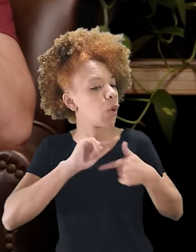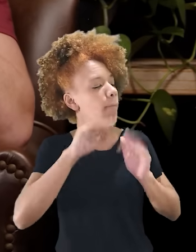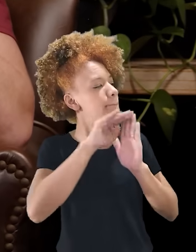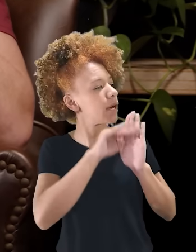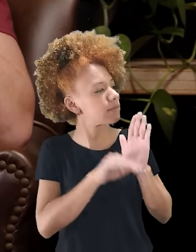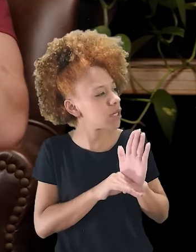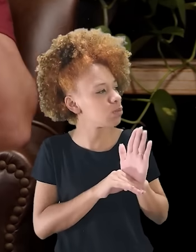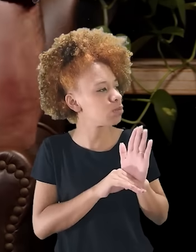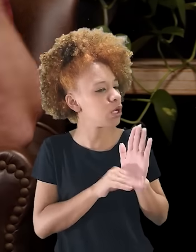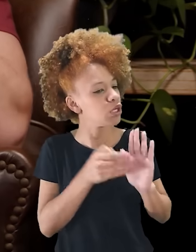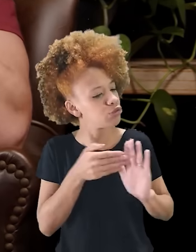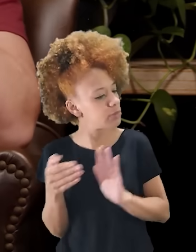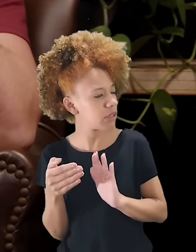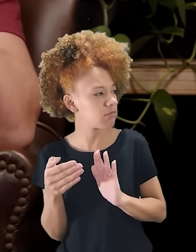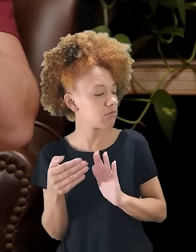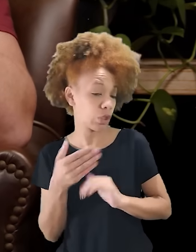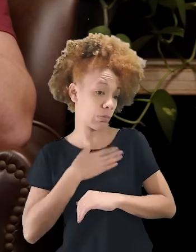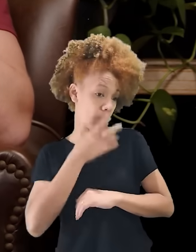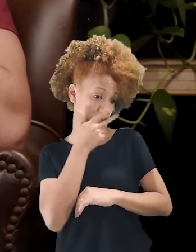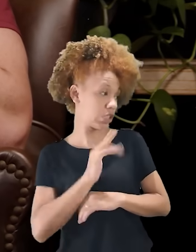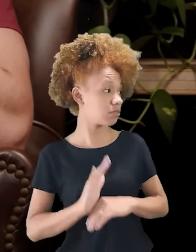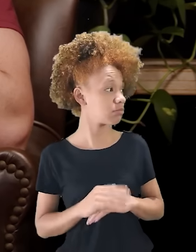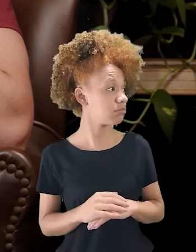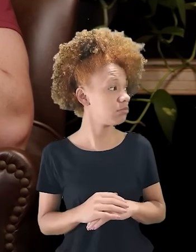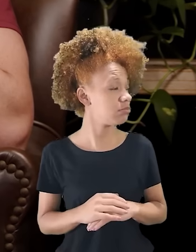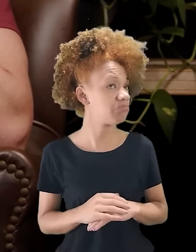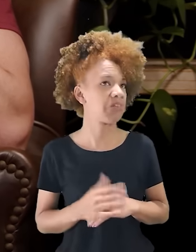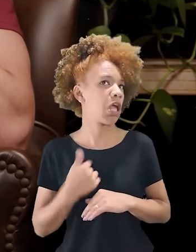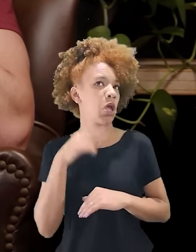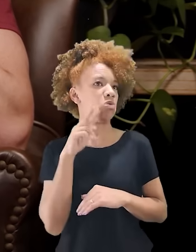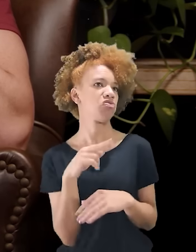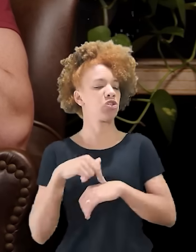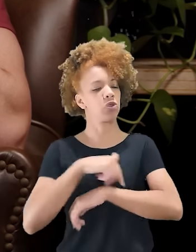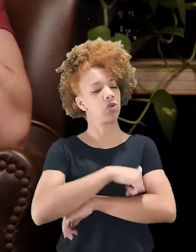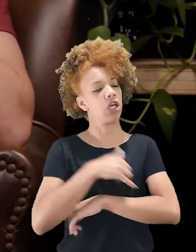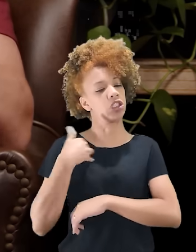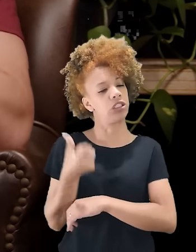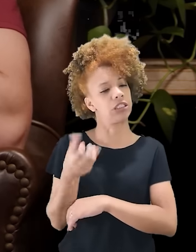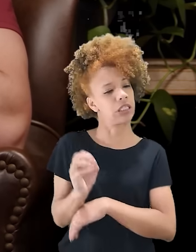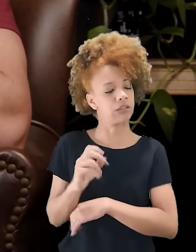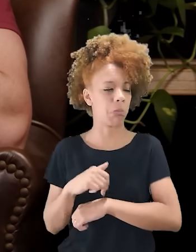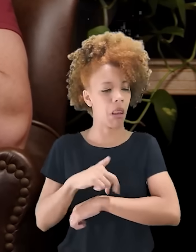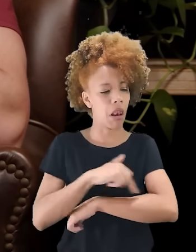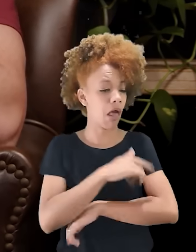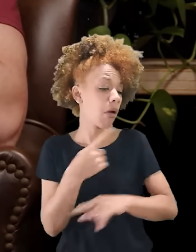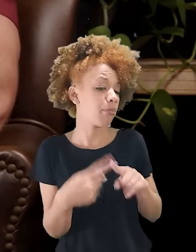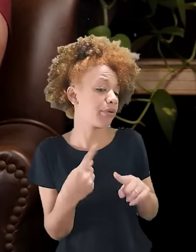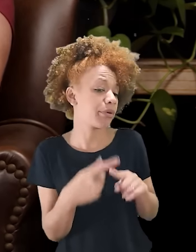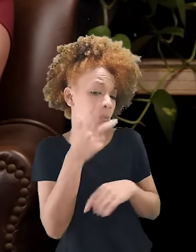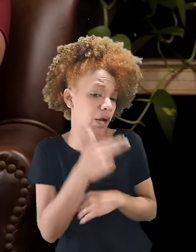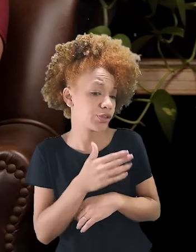padrão de passarela no meu achismo tipo eu não vejo modelos de 60 anos desfilando porque eu acho que